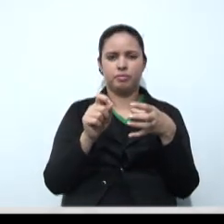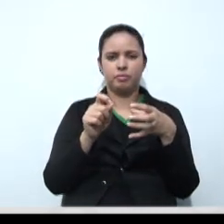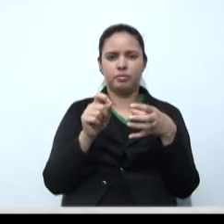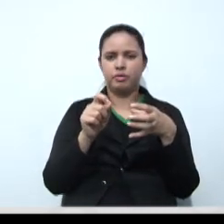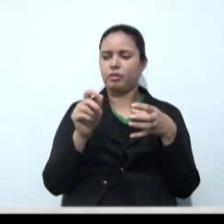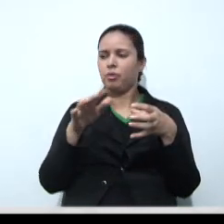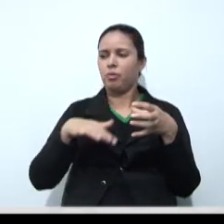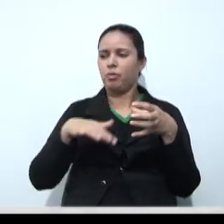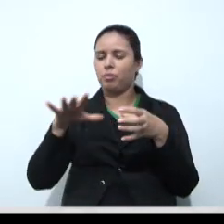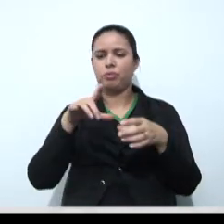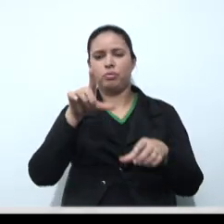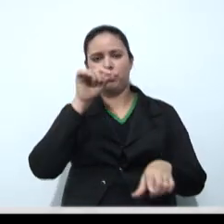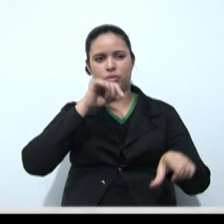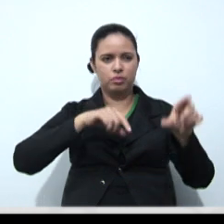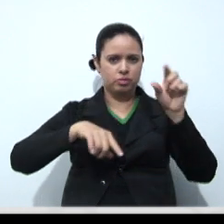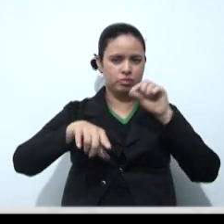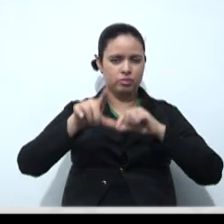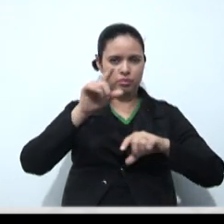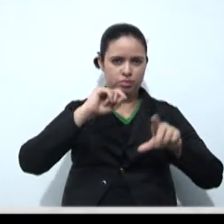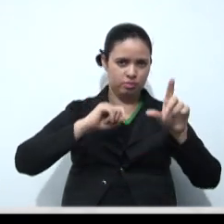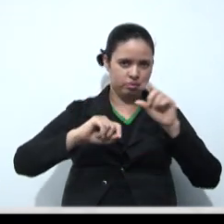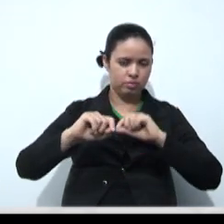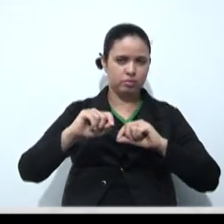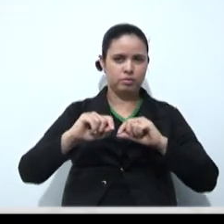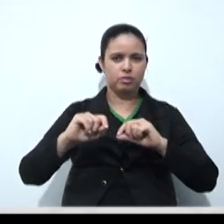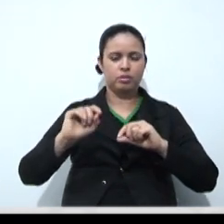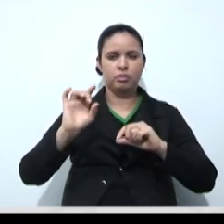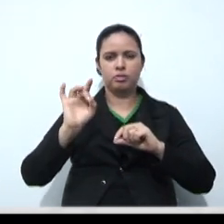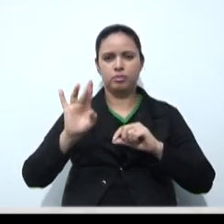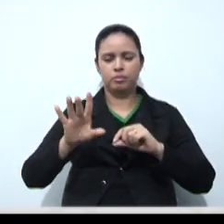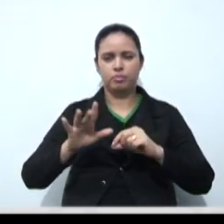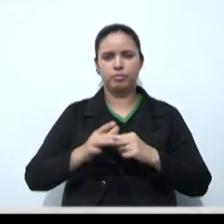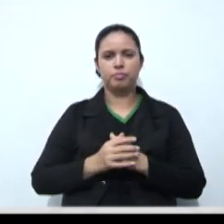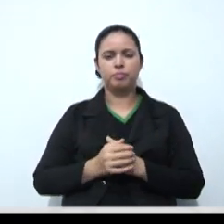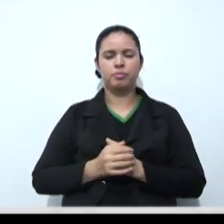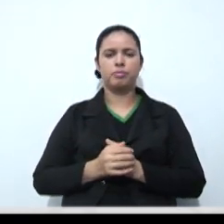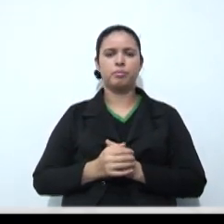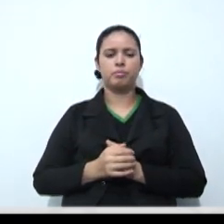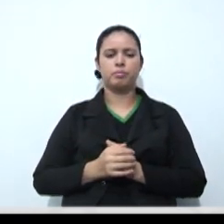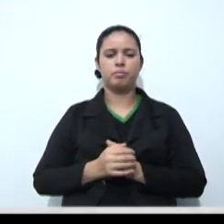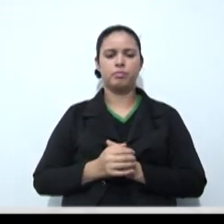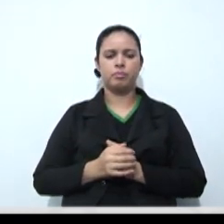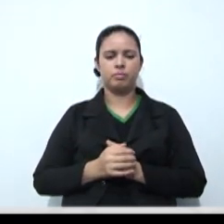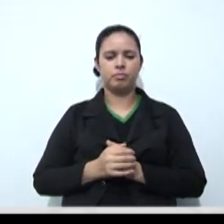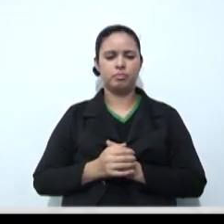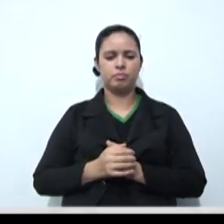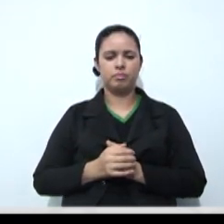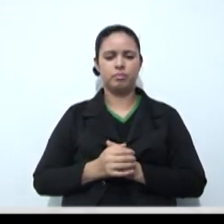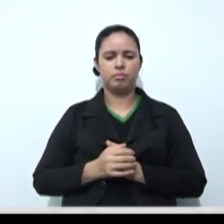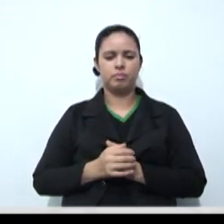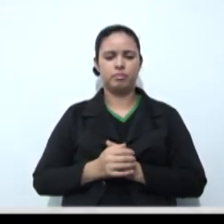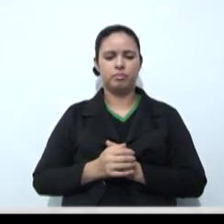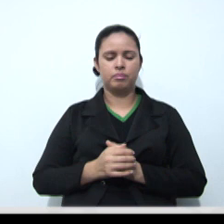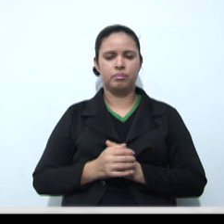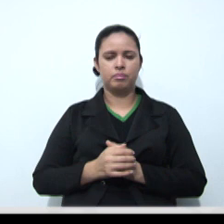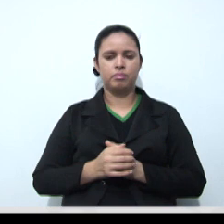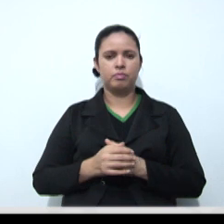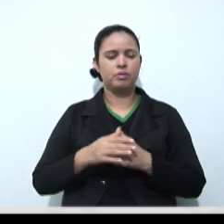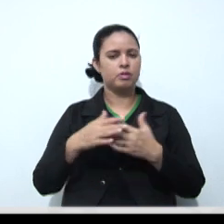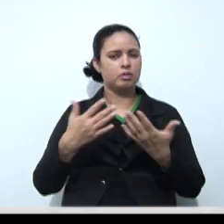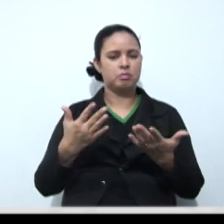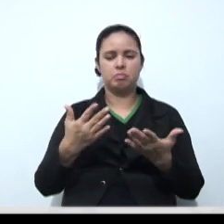Eu não saberei quem votou nele, ele não saberá quem votou em mim, e assim sucessivamente, tá? Independentemente de filiação